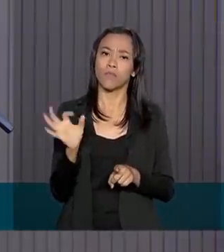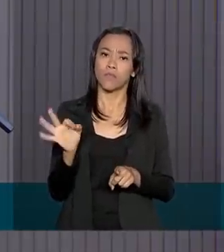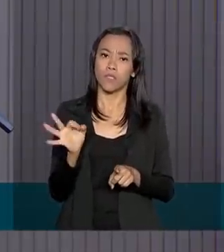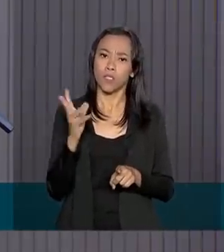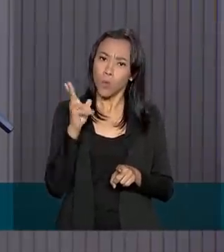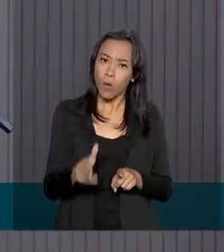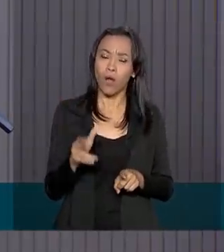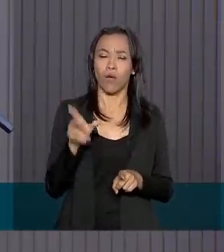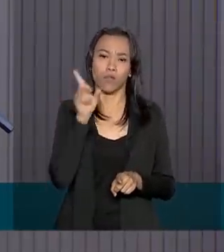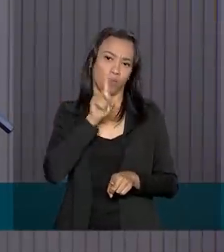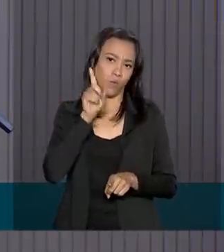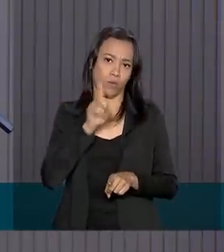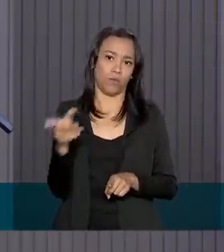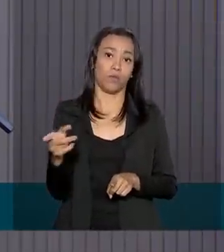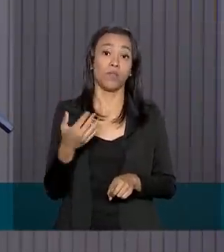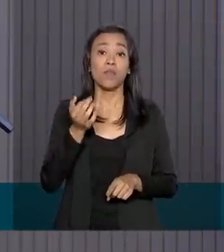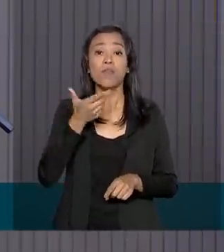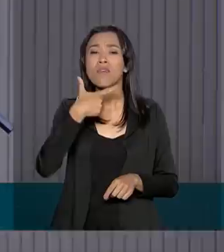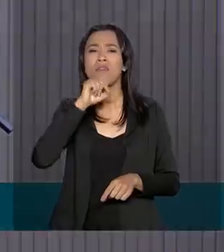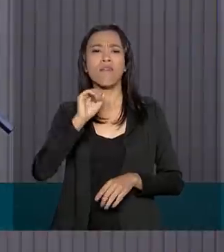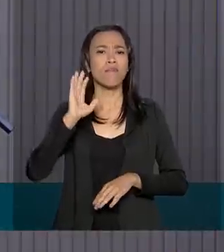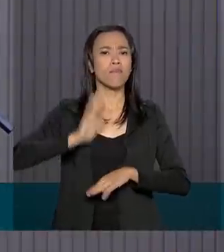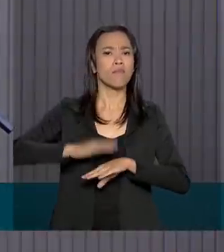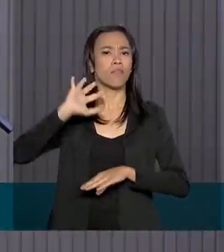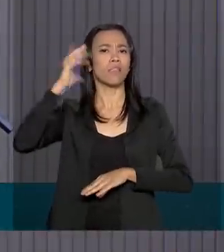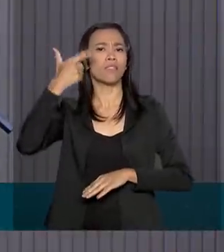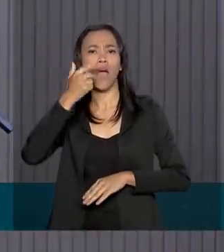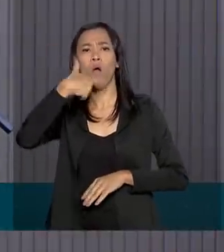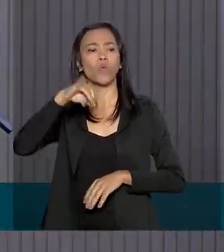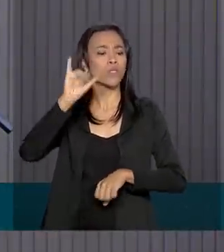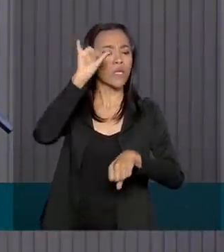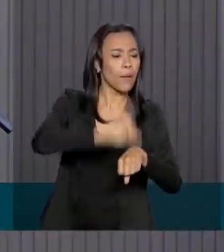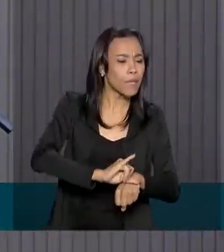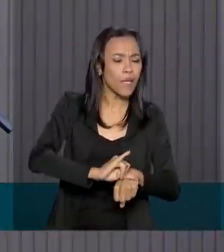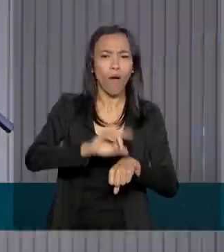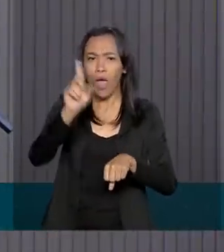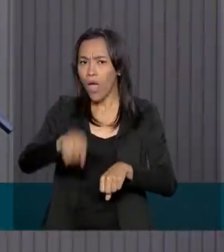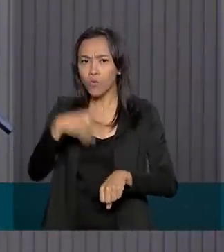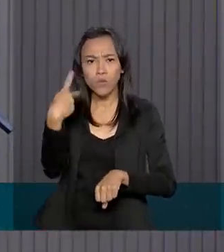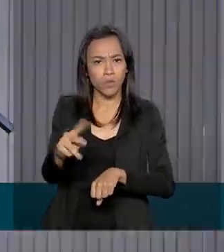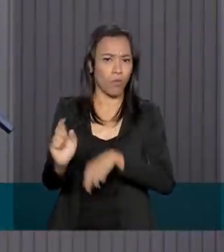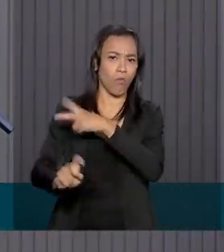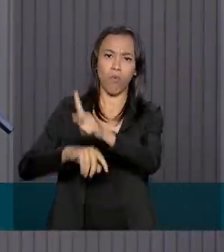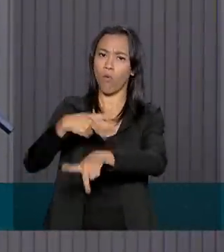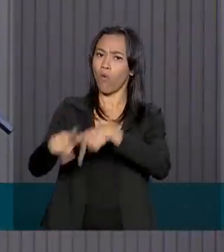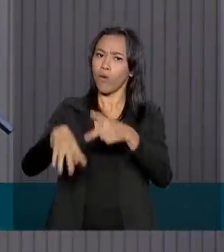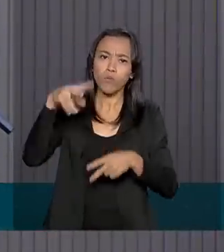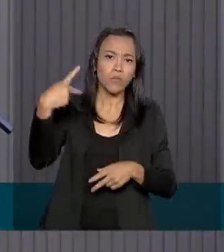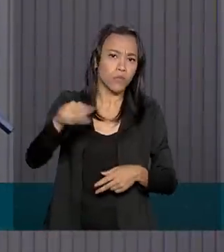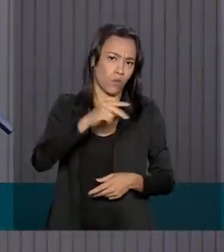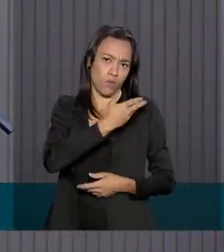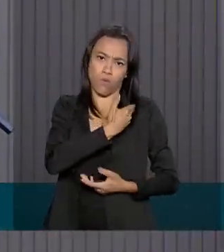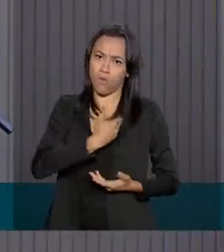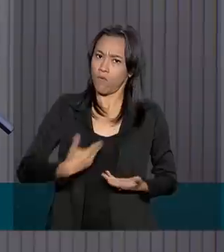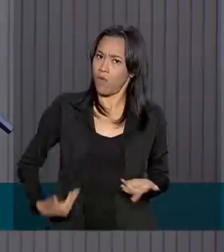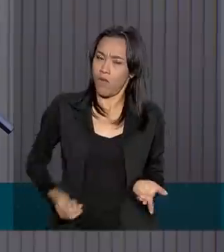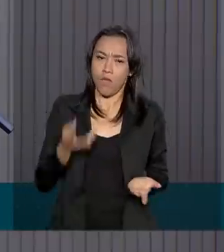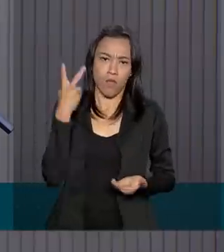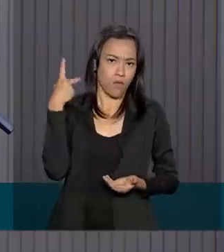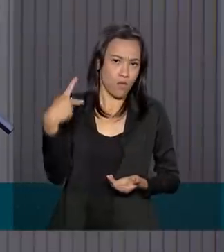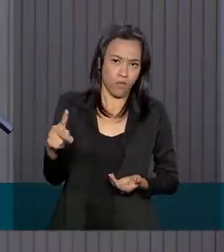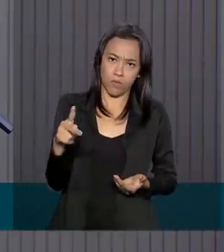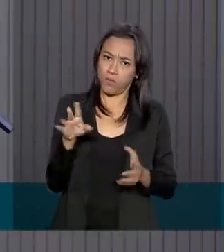Malafaia aqui, quem decide onde é a capital ou não de Israel é o seu povo, é o seu governo. São os seus